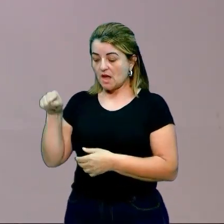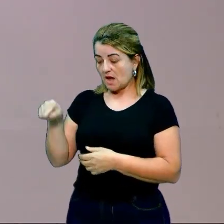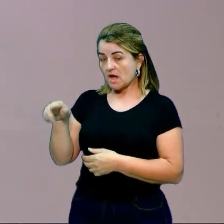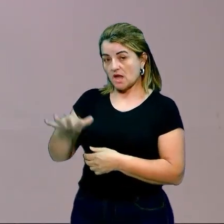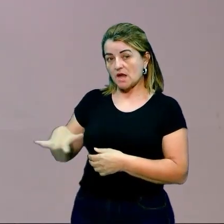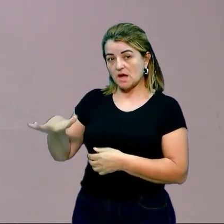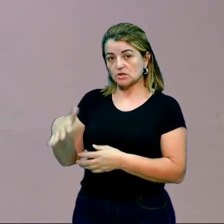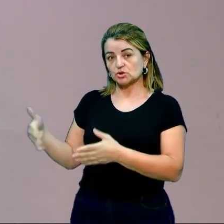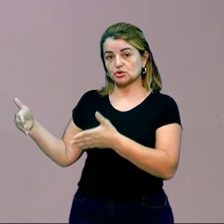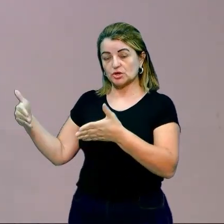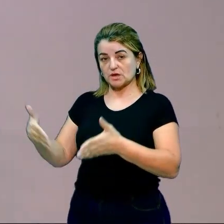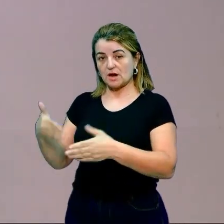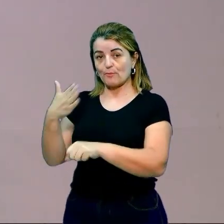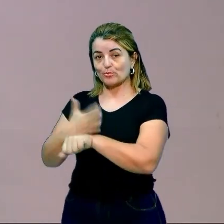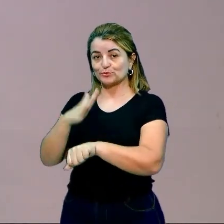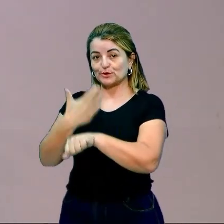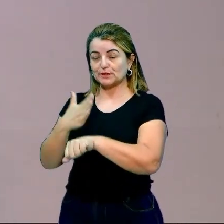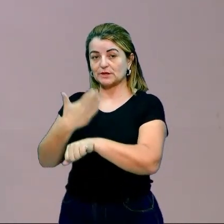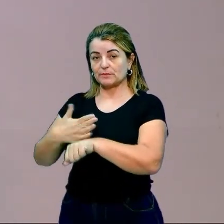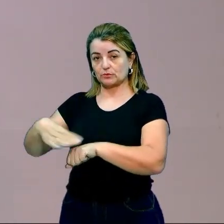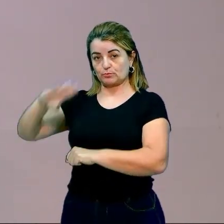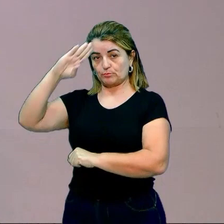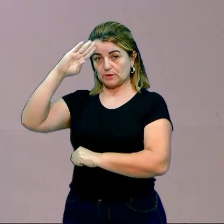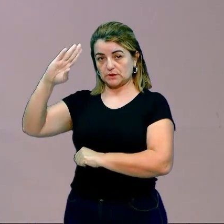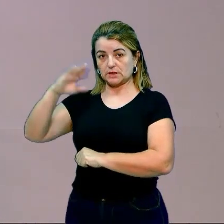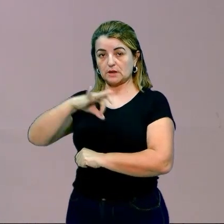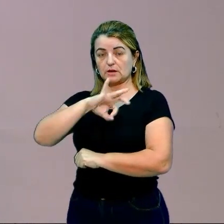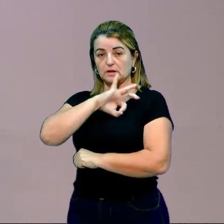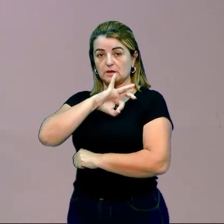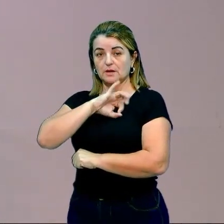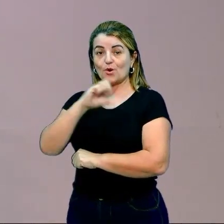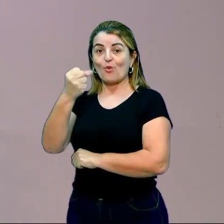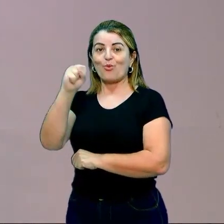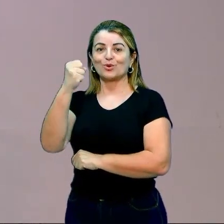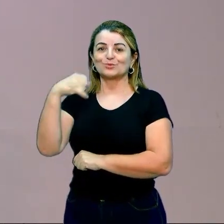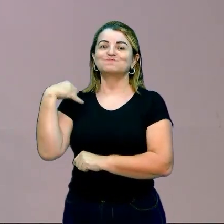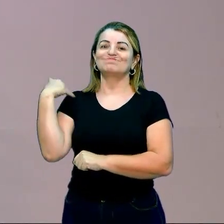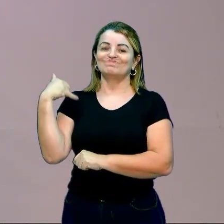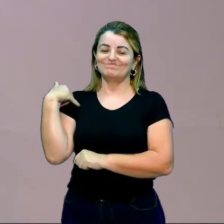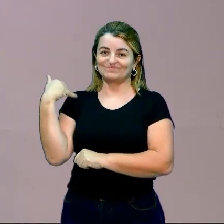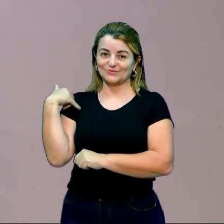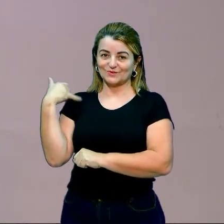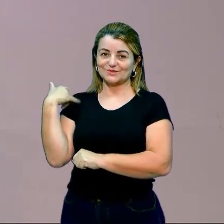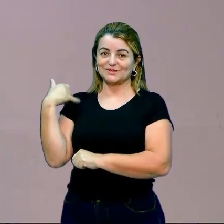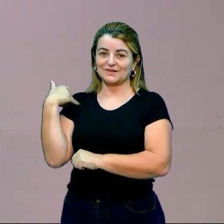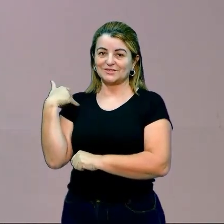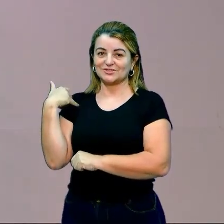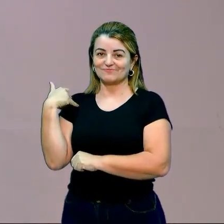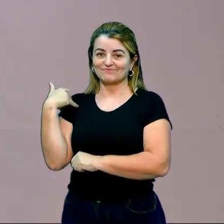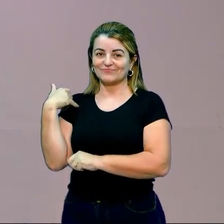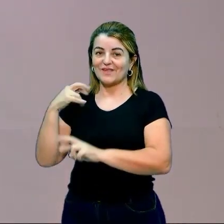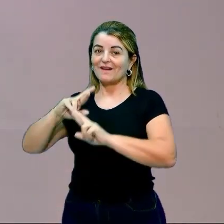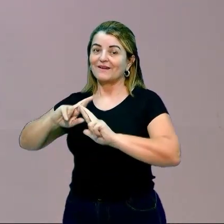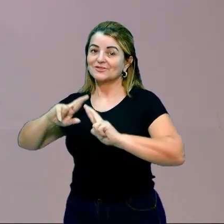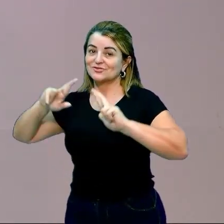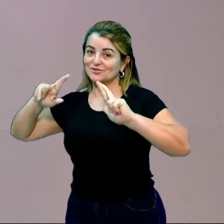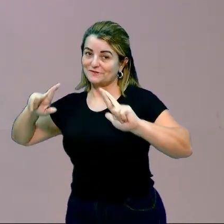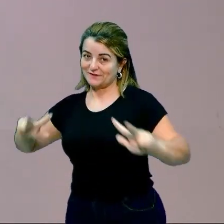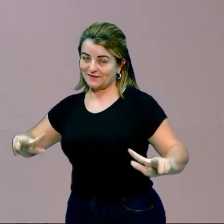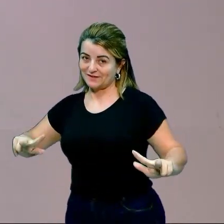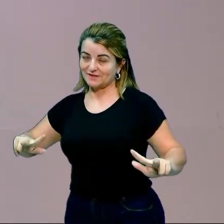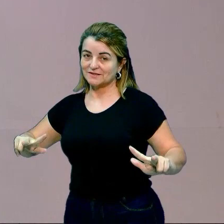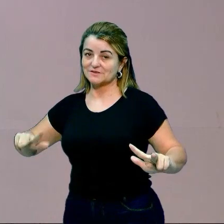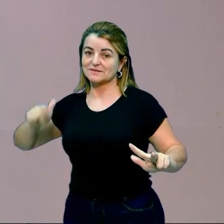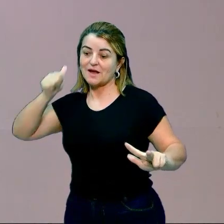chegavam para o treinamento militar eles Aos 8 anos de idade Esparta né diferente de